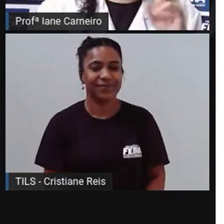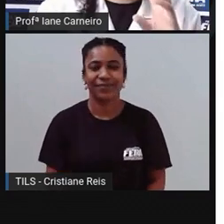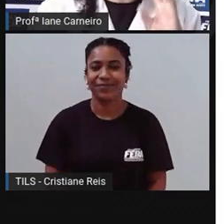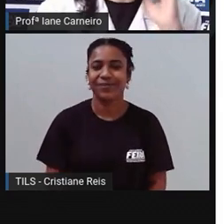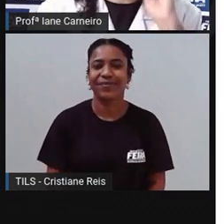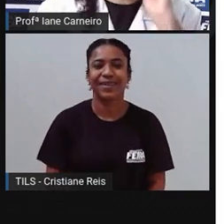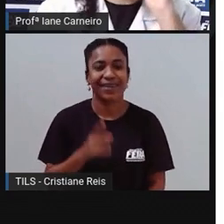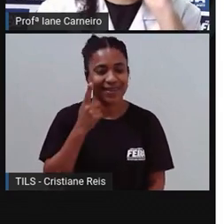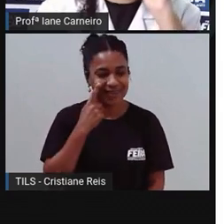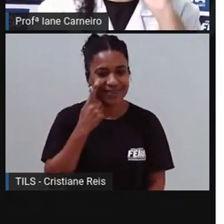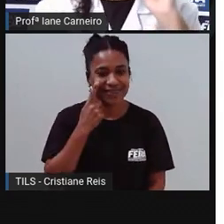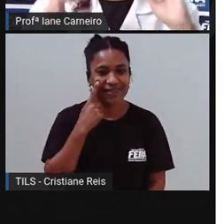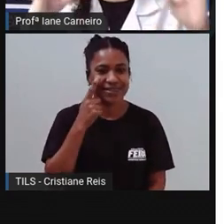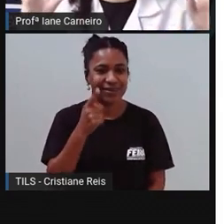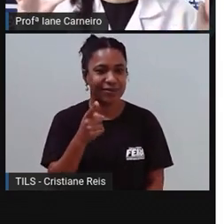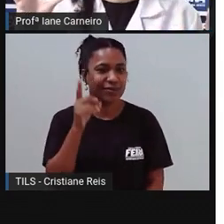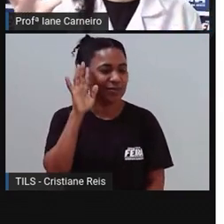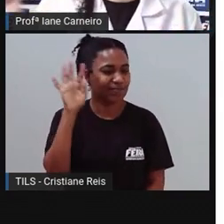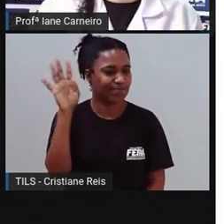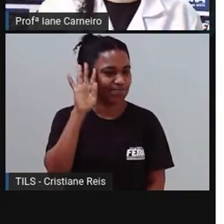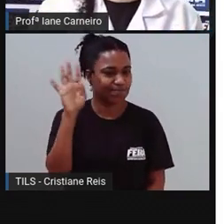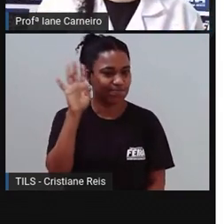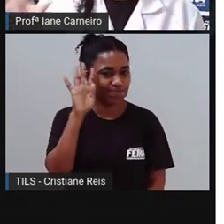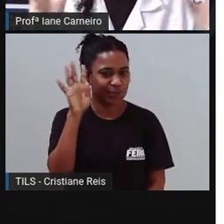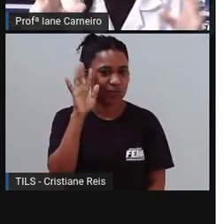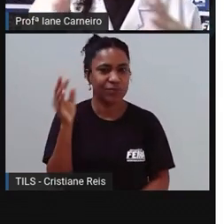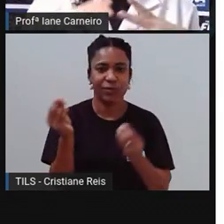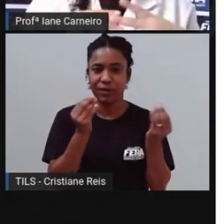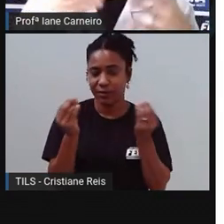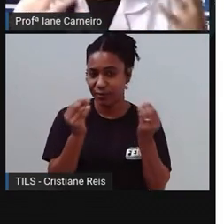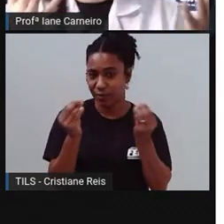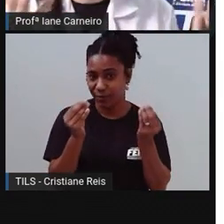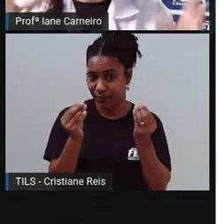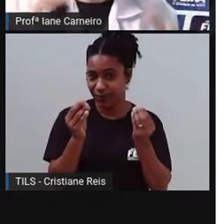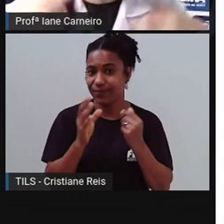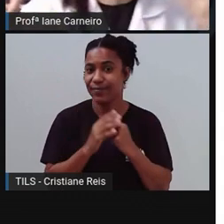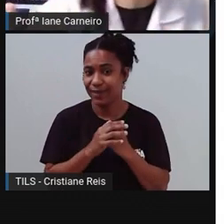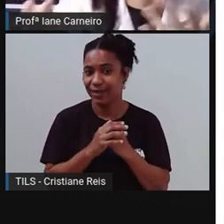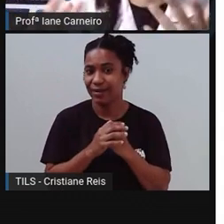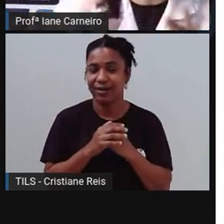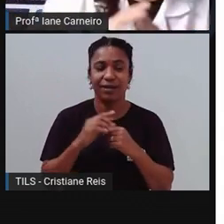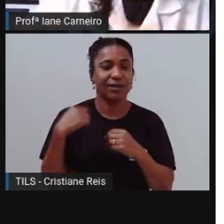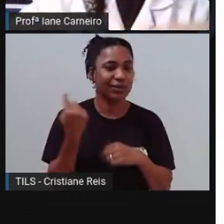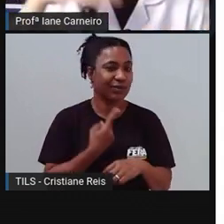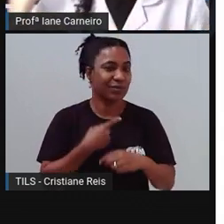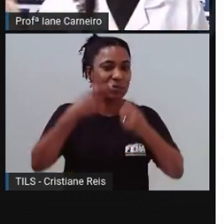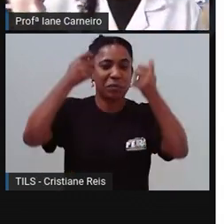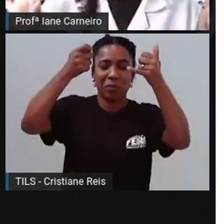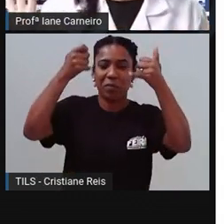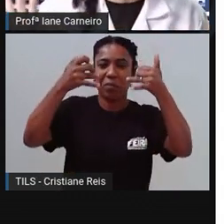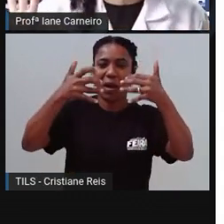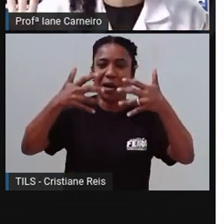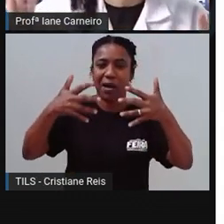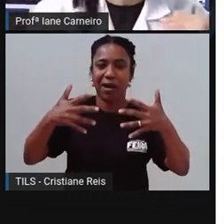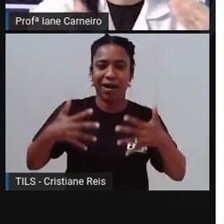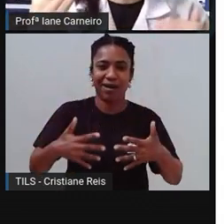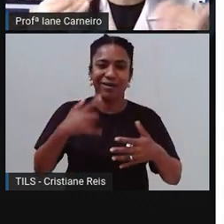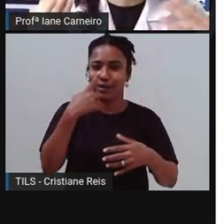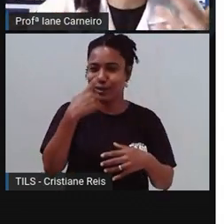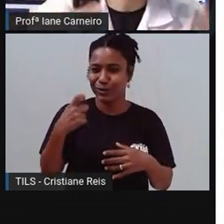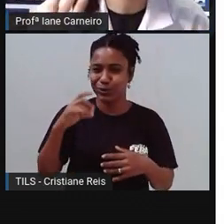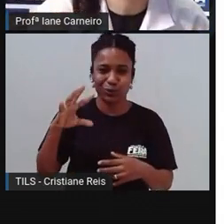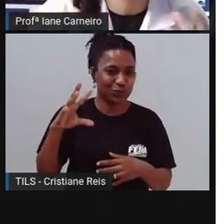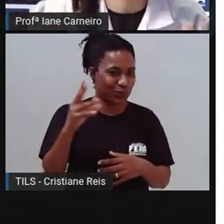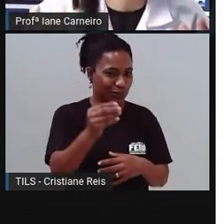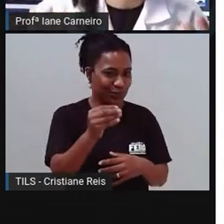A Pro colocou aqui para a gente refletir um pouco. A Pro não vai conseguir, a gente não vai conseguir falar de todo o lixo que a gente produz, mas